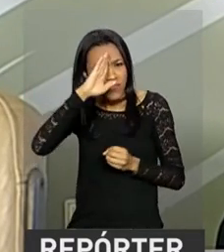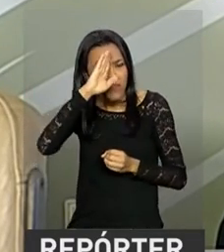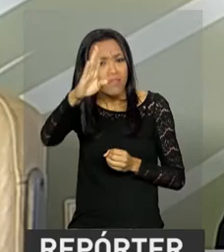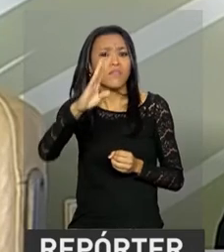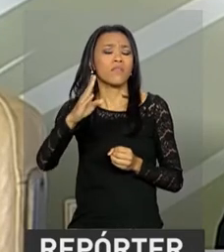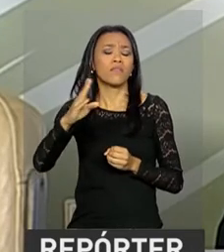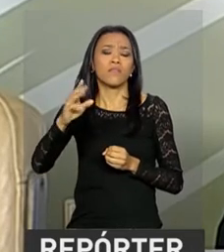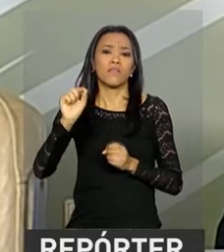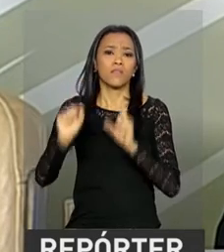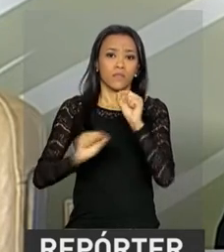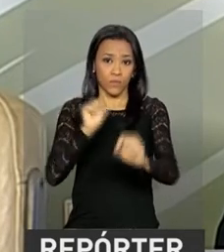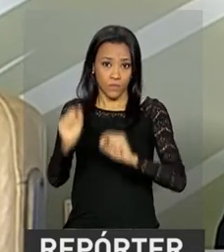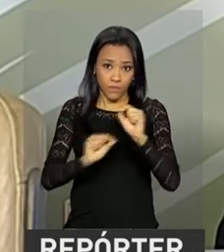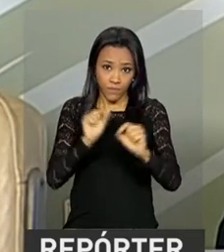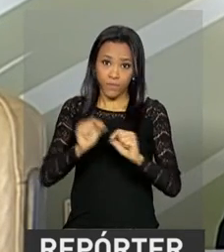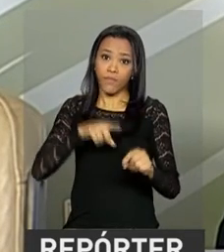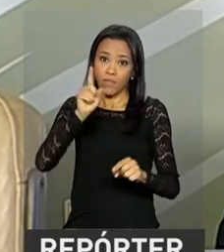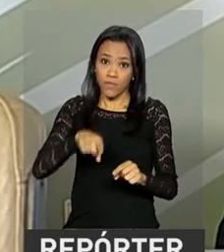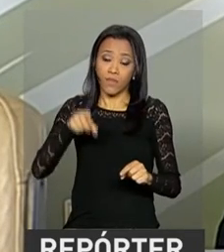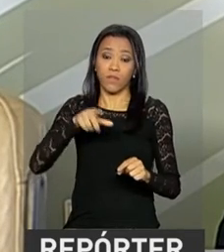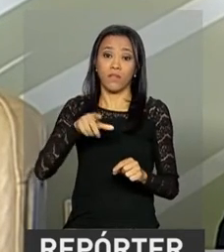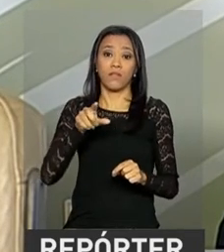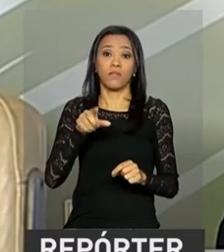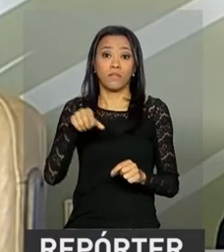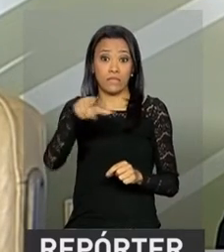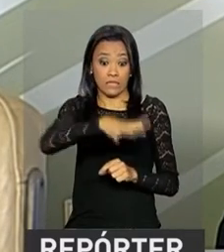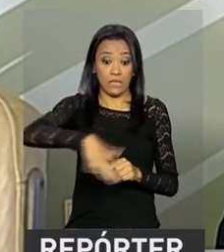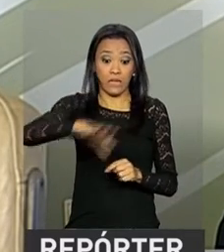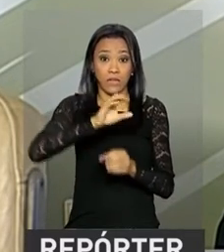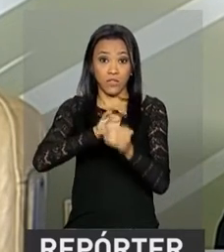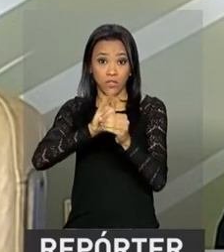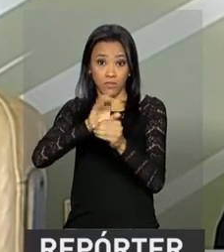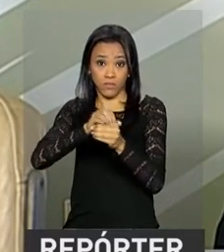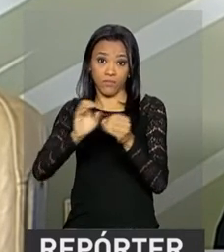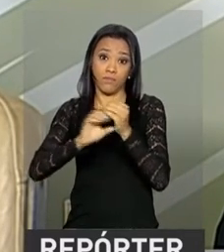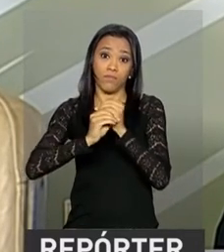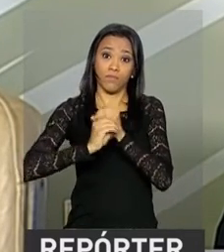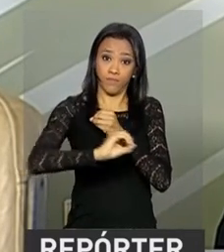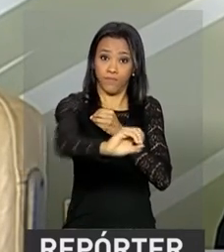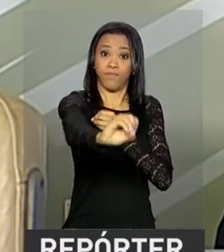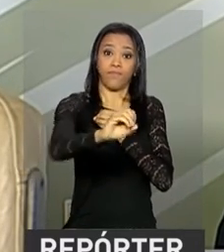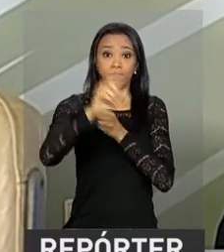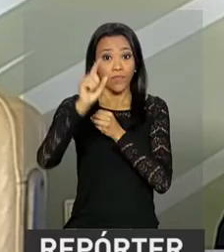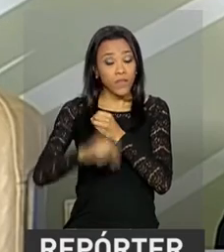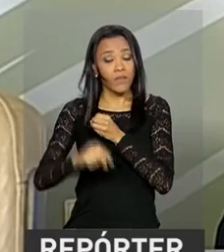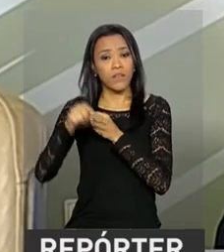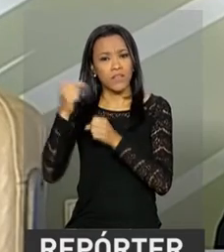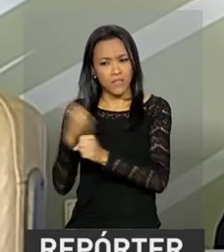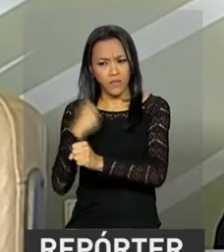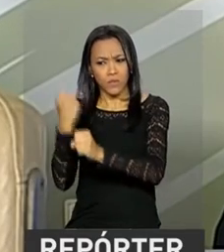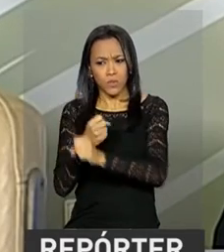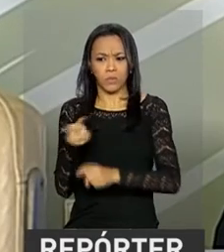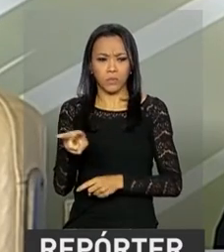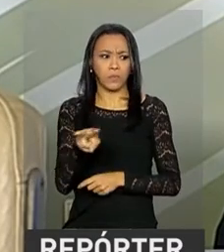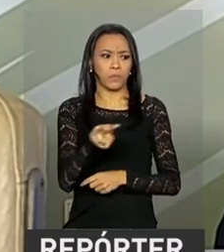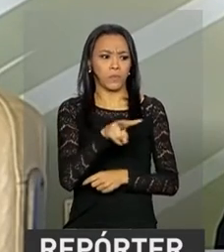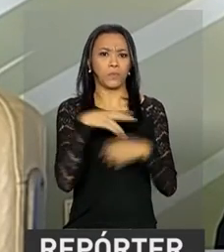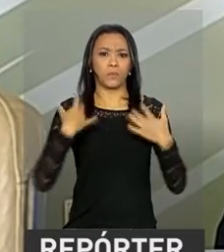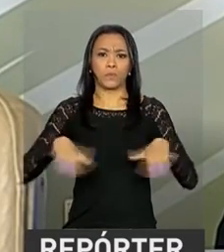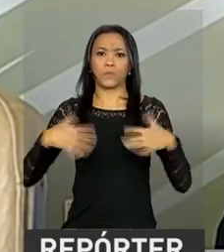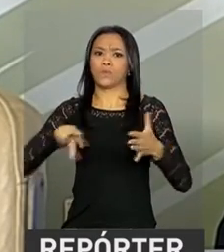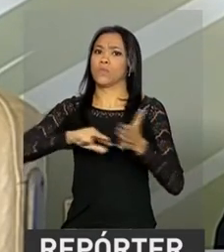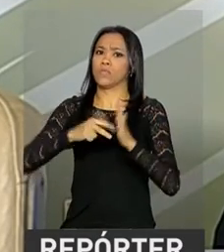de recursos é nas intervenções de saneamento e obras que têm um significado muito grande